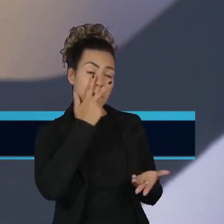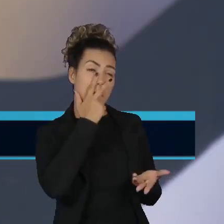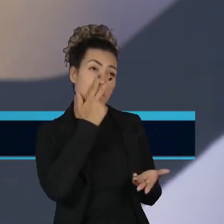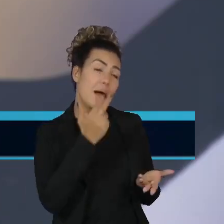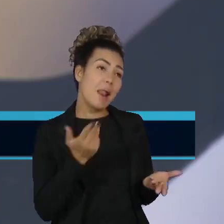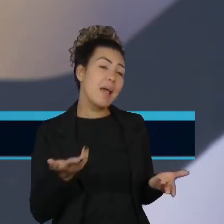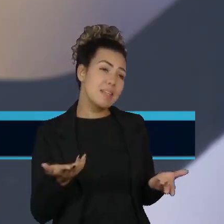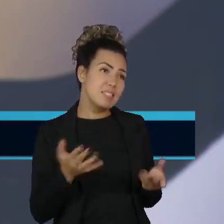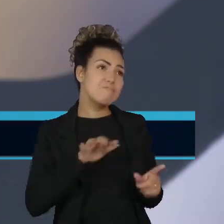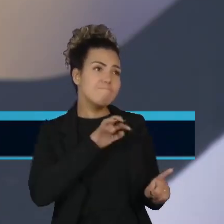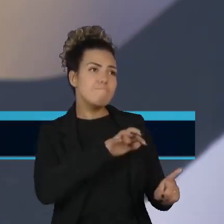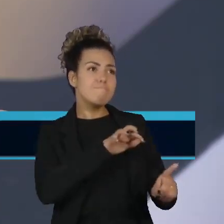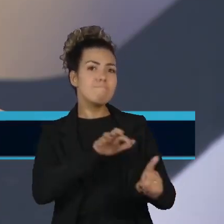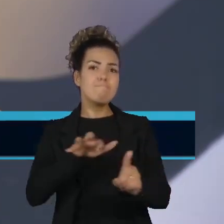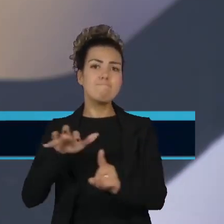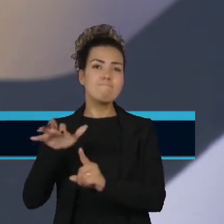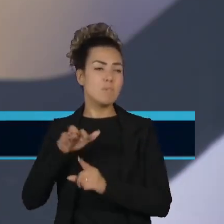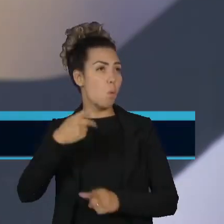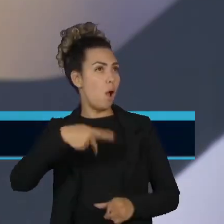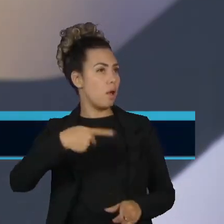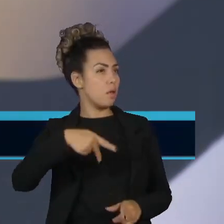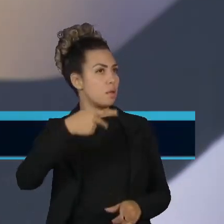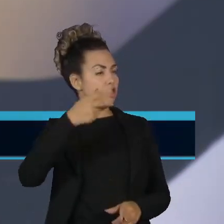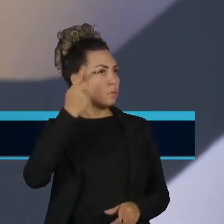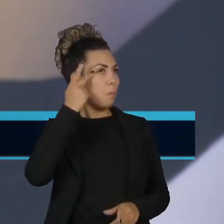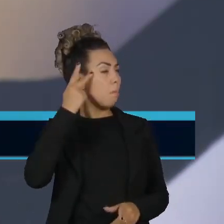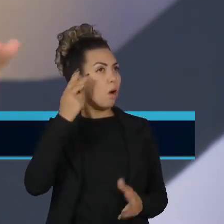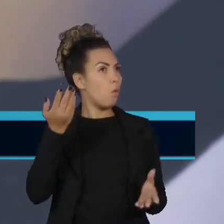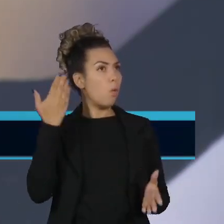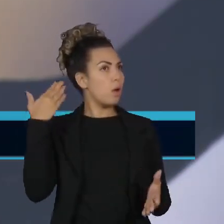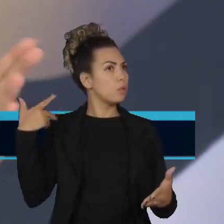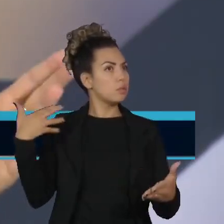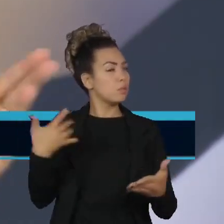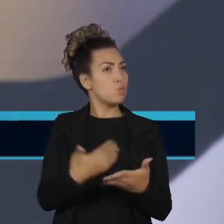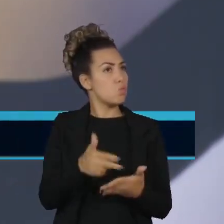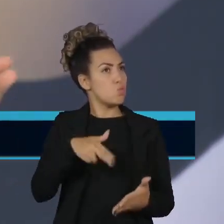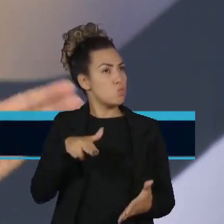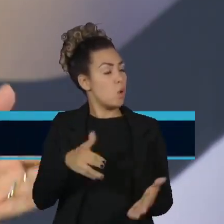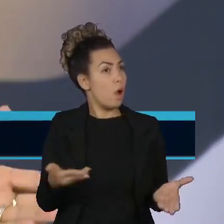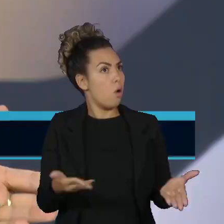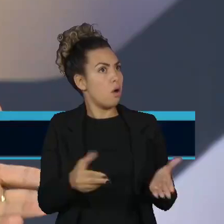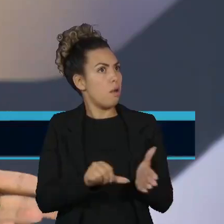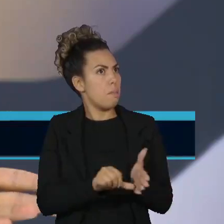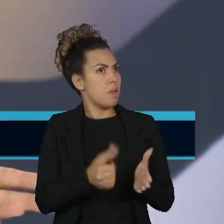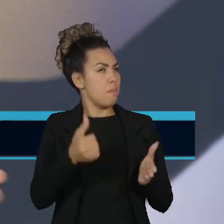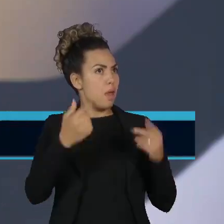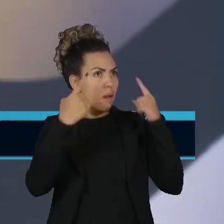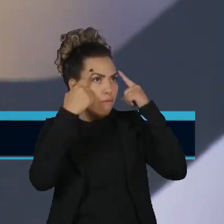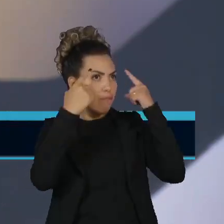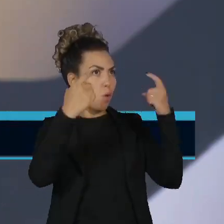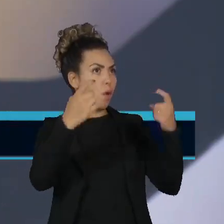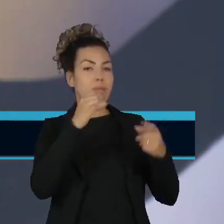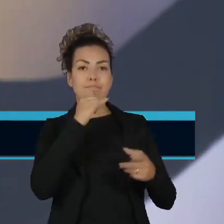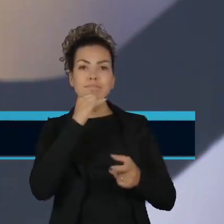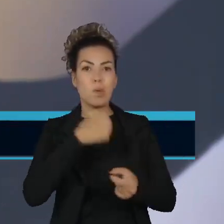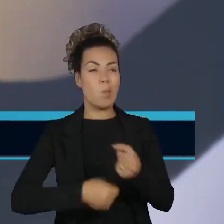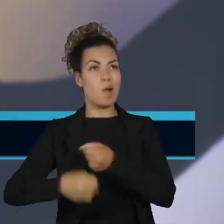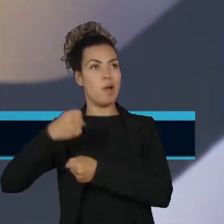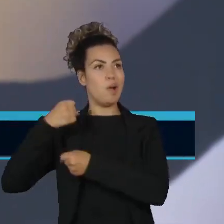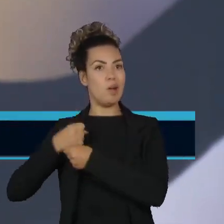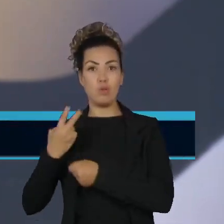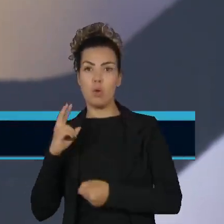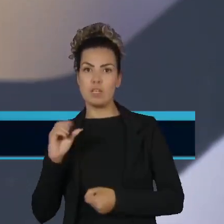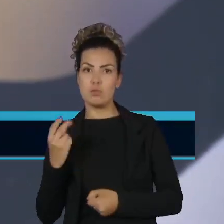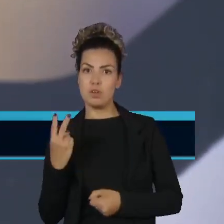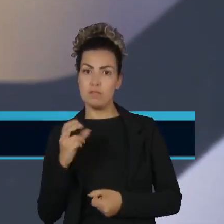a disputa municipal aqui de forma que nunca tinha acontecido antes. É um contraste absoluto com 2020, por exemplo, em que você teve uma